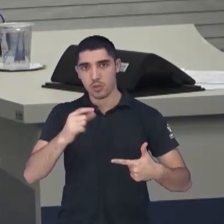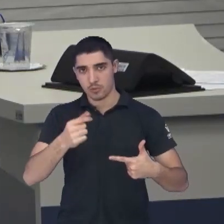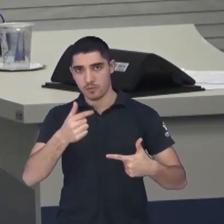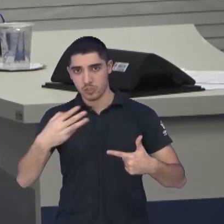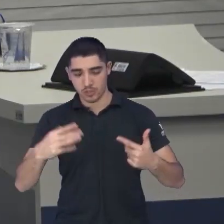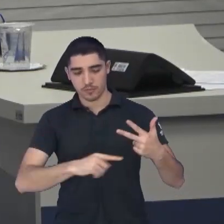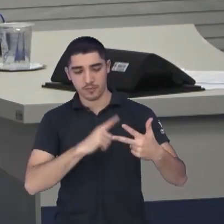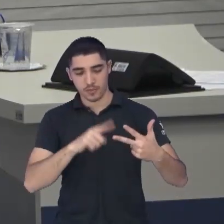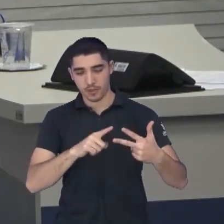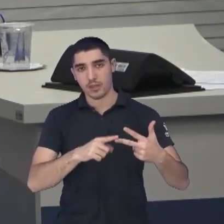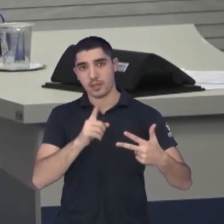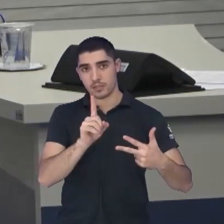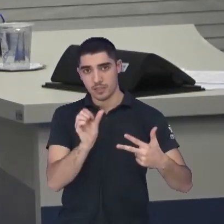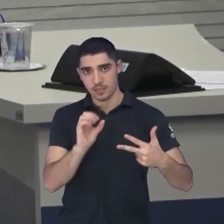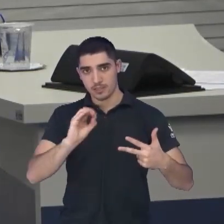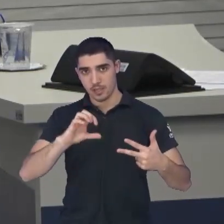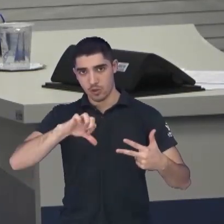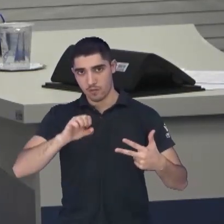10.796/2023, processo